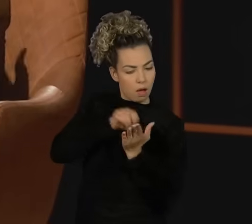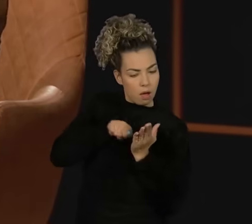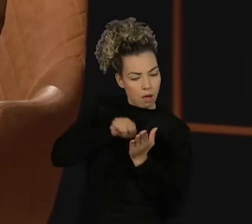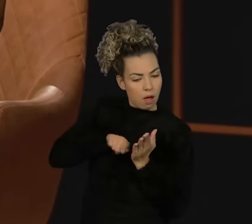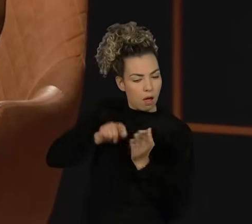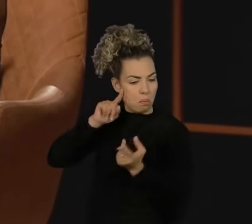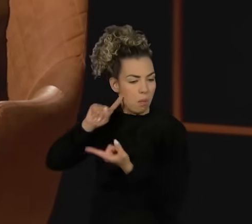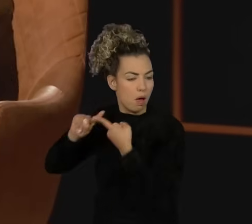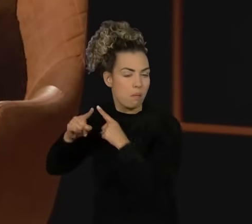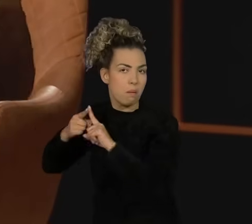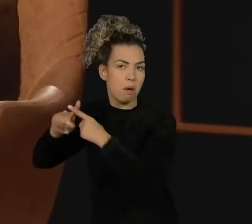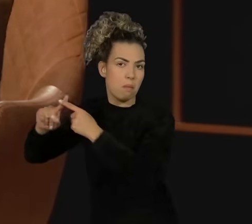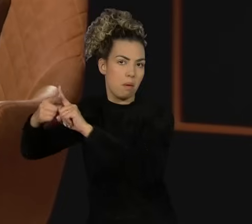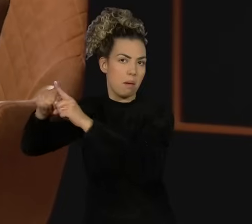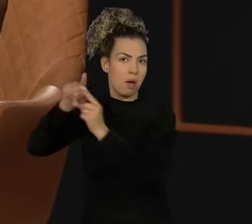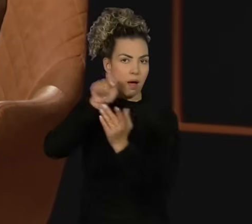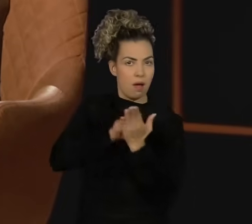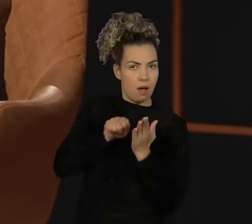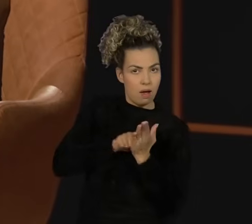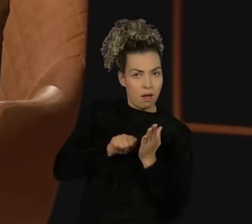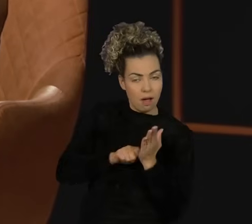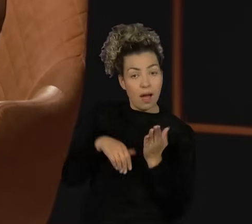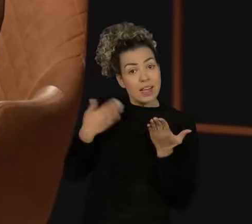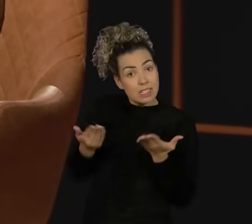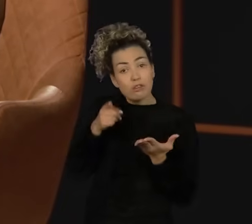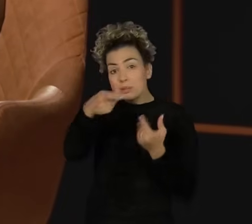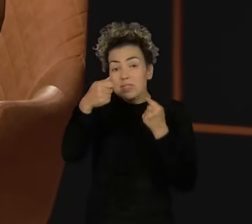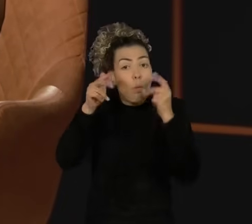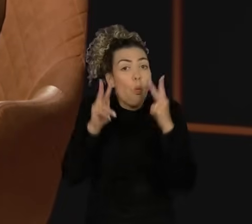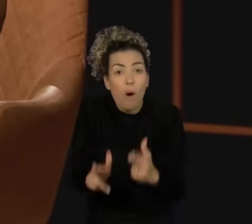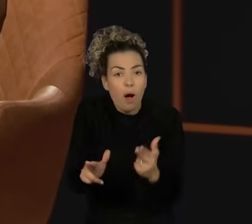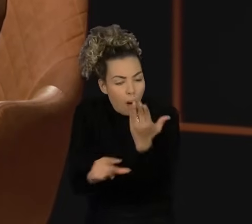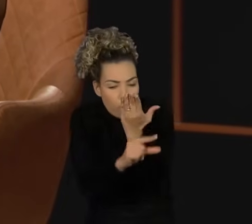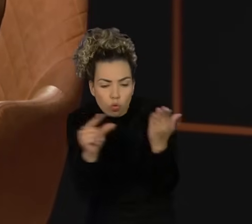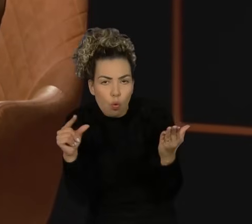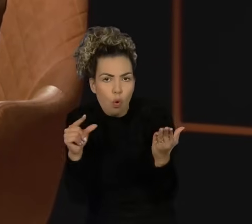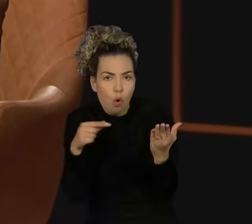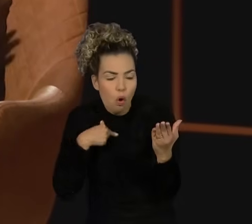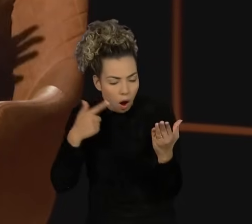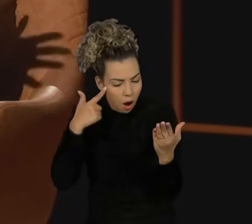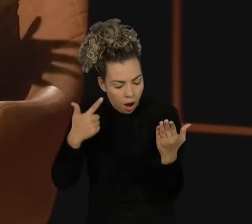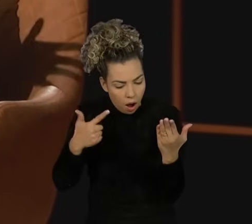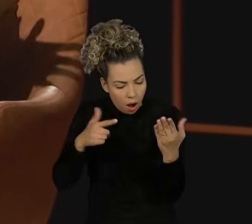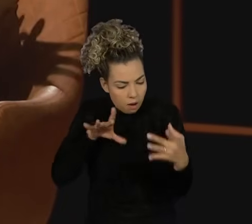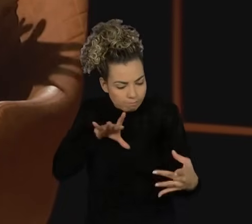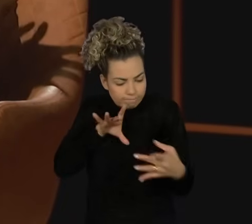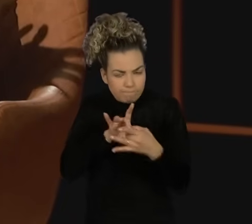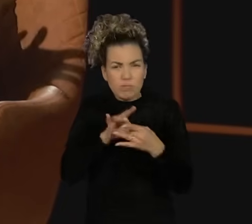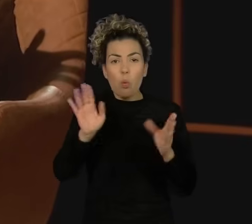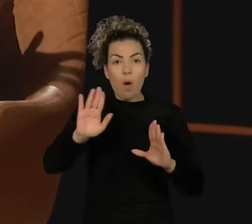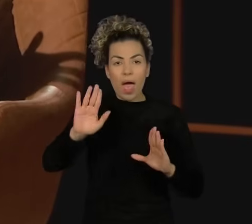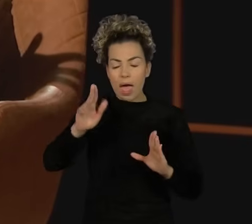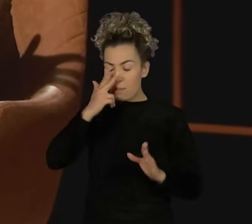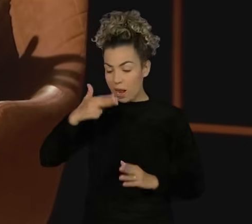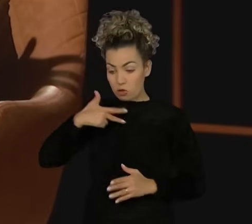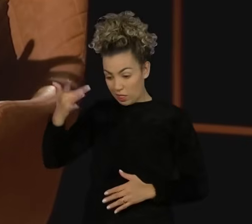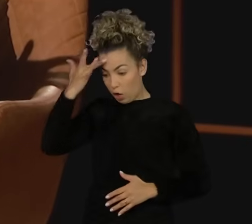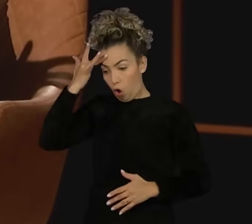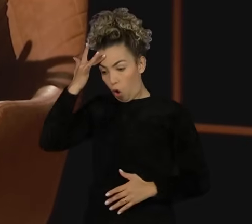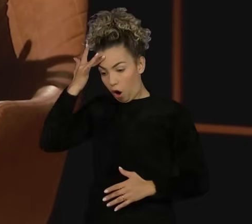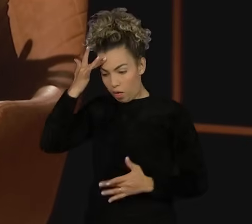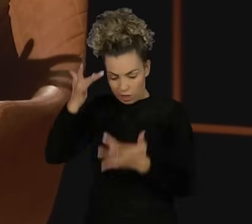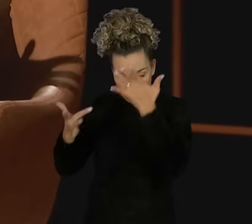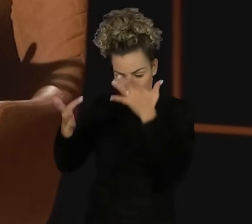como o autor e não como uma máquina que está decorando, você pega a primeira palavra e o resto vai vir num